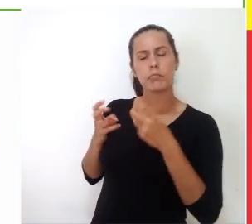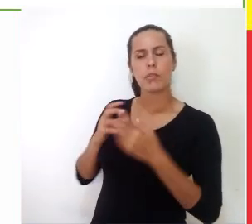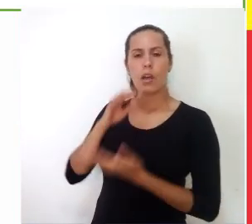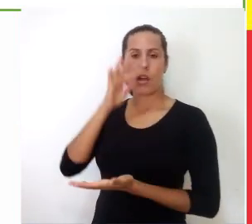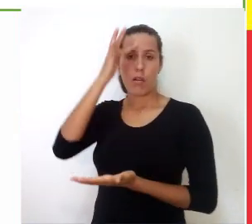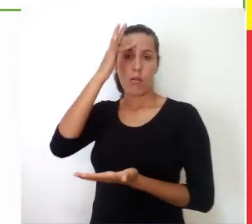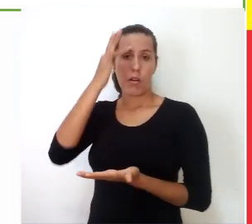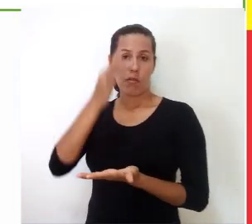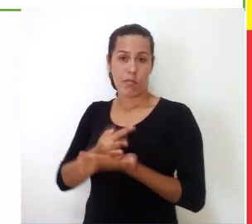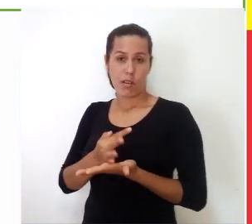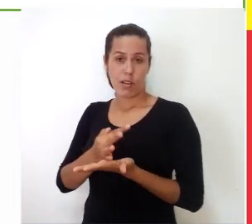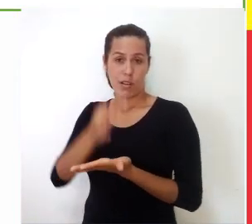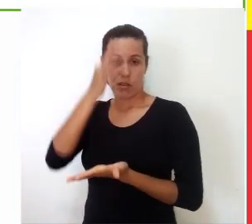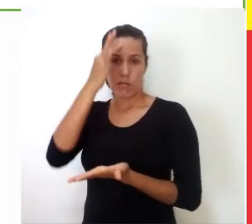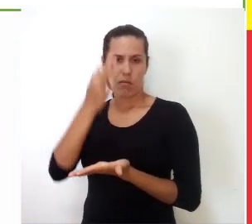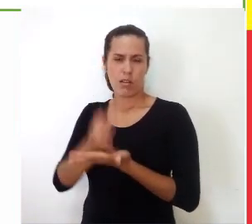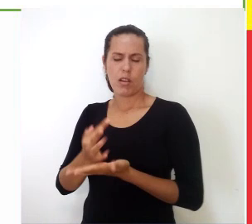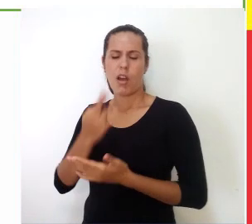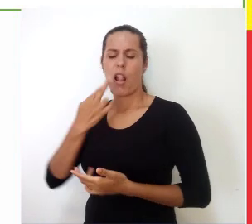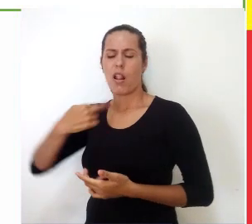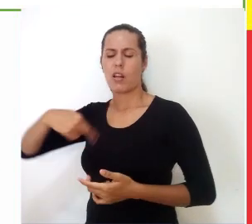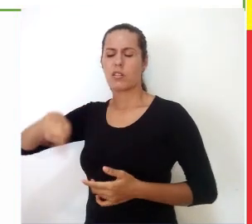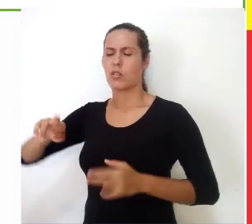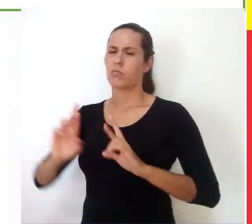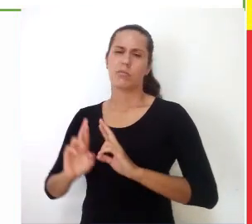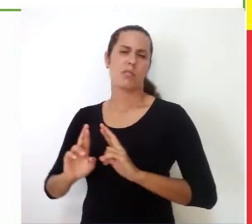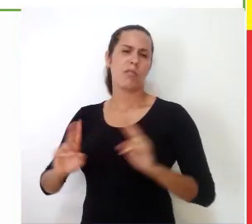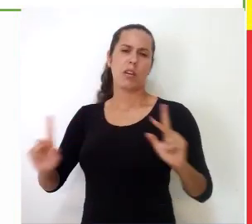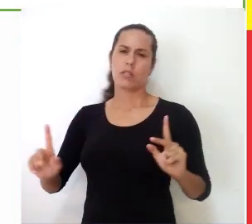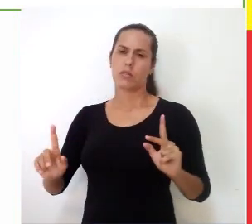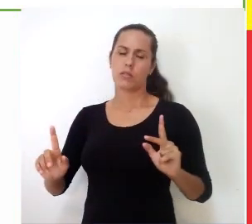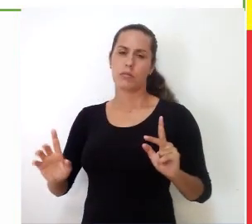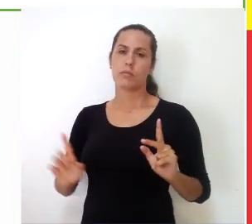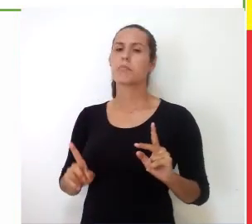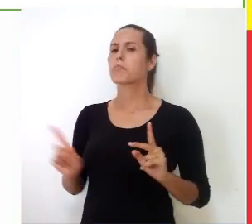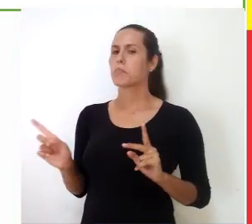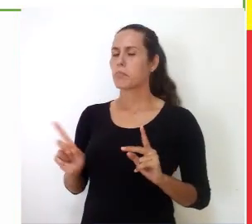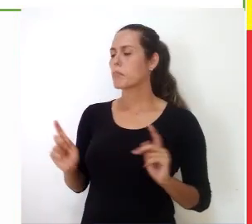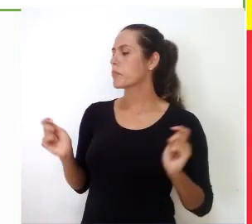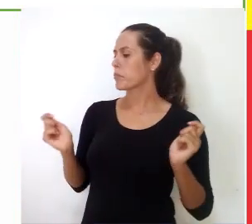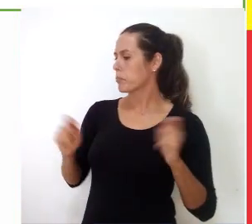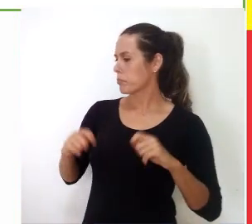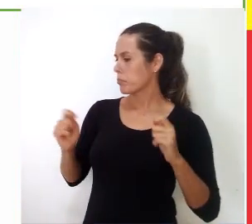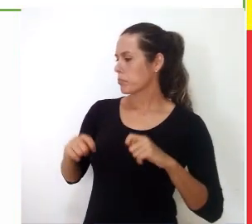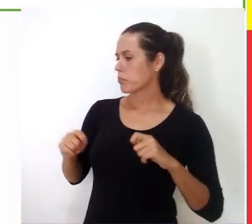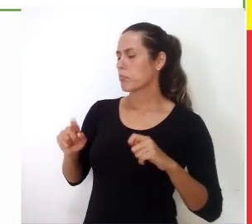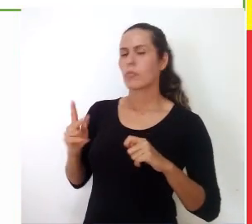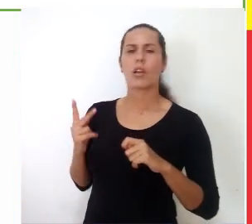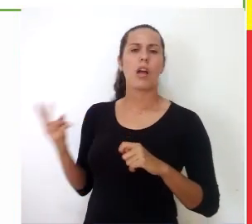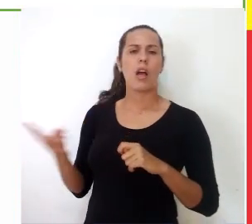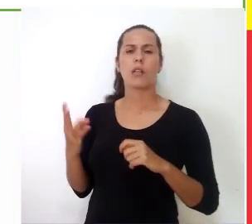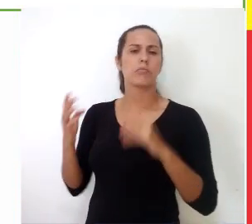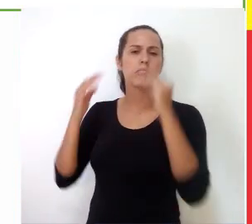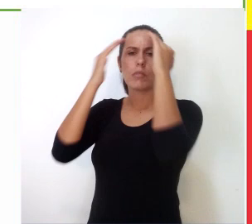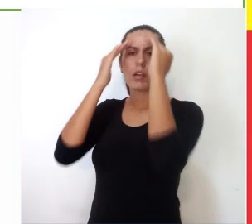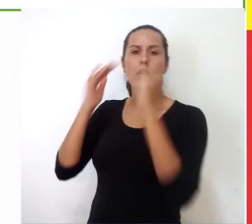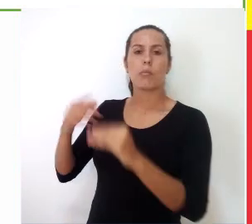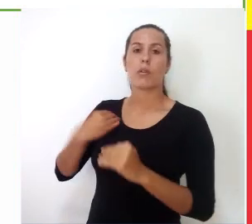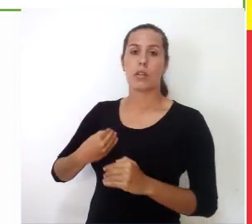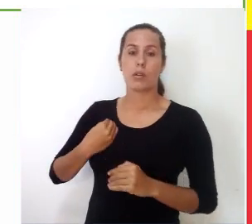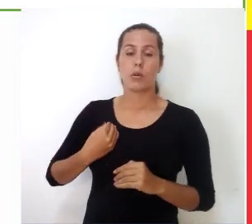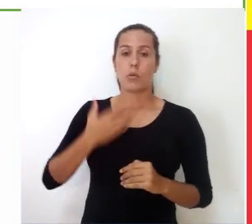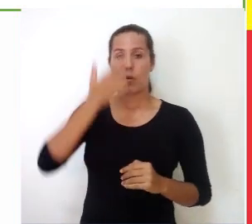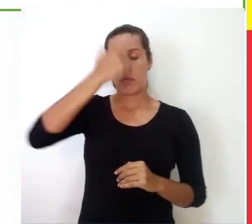professam religiões diferentes e devem o quê? Devem receber respeito. Nós temos uma